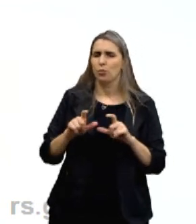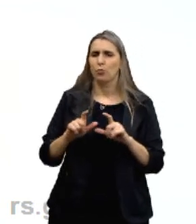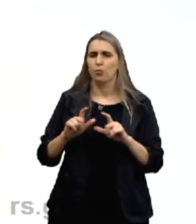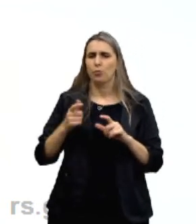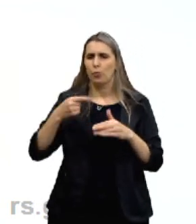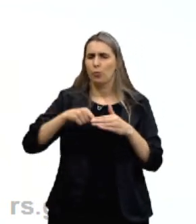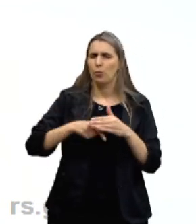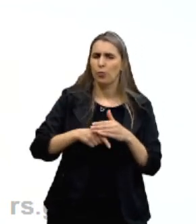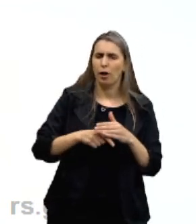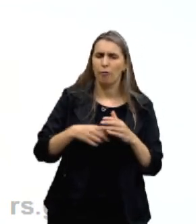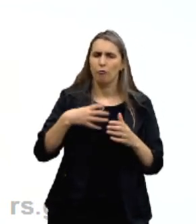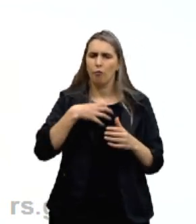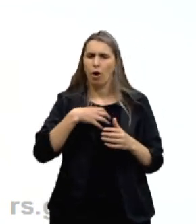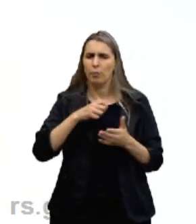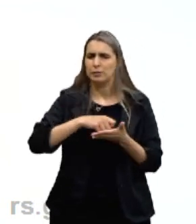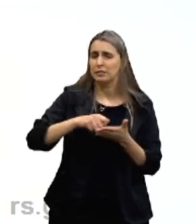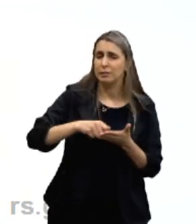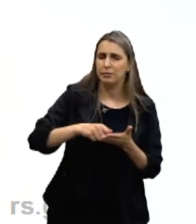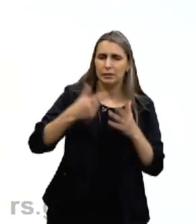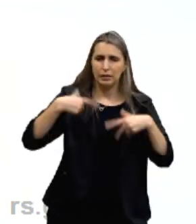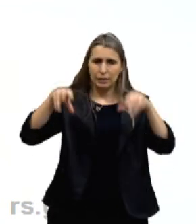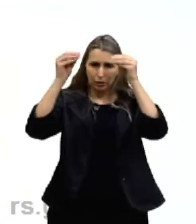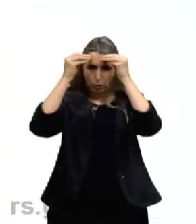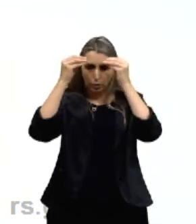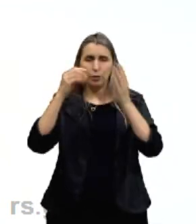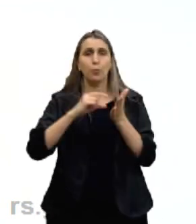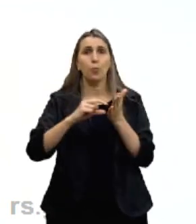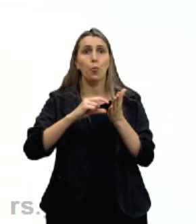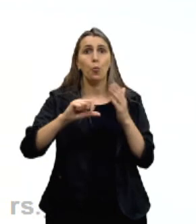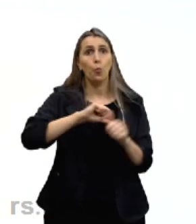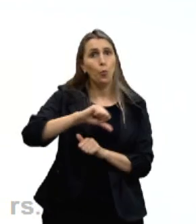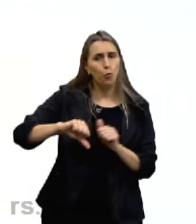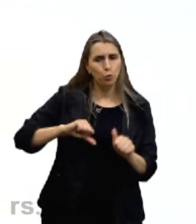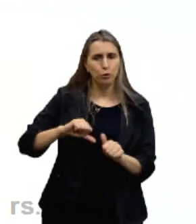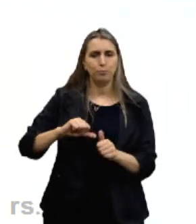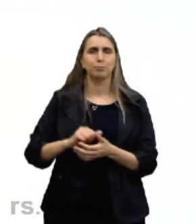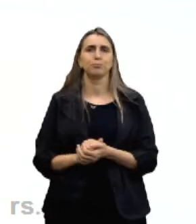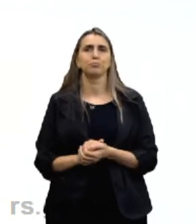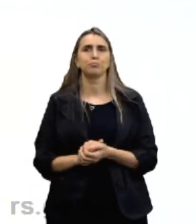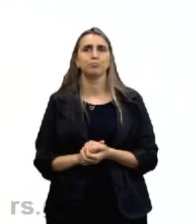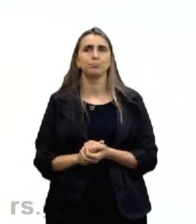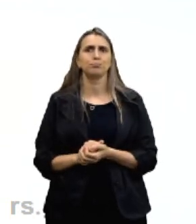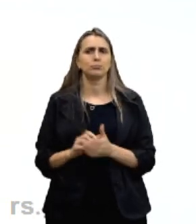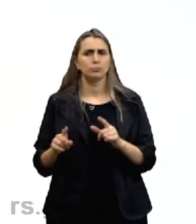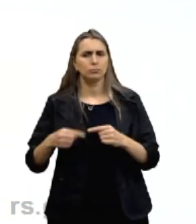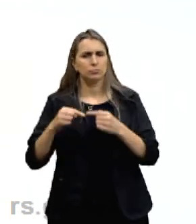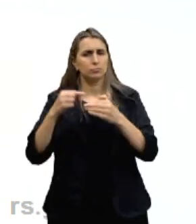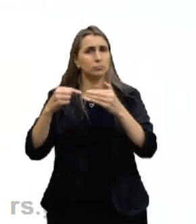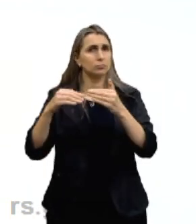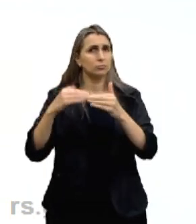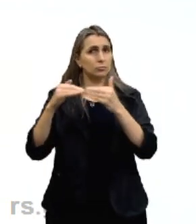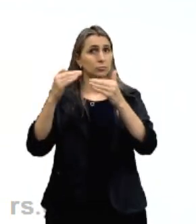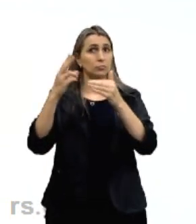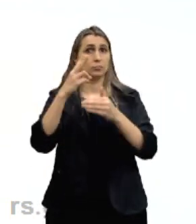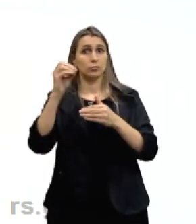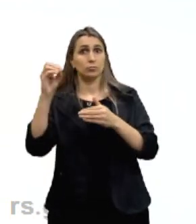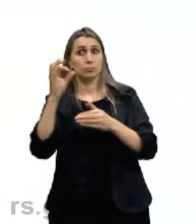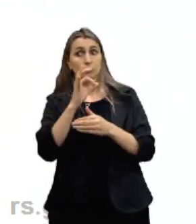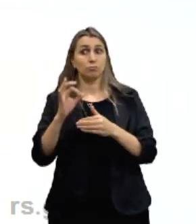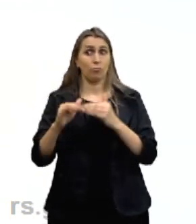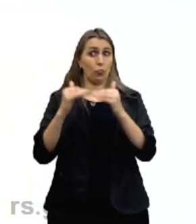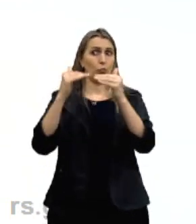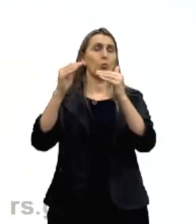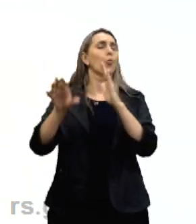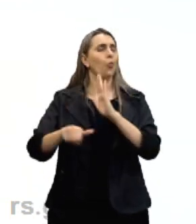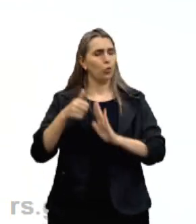grande da linguagem a forma de escrita desses autores ela ela evolui assim 200porcento né